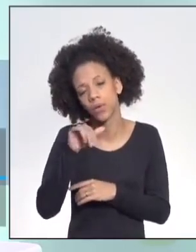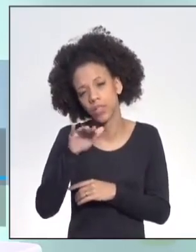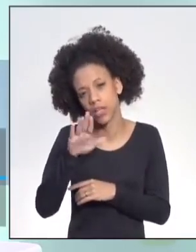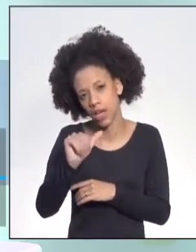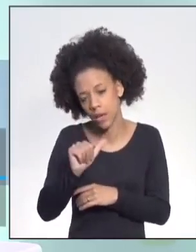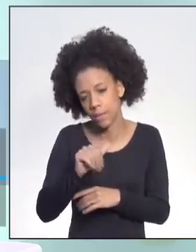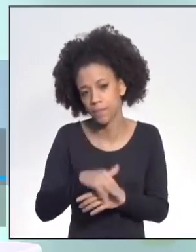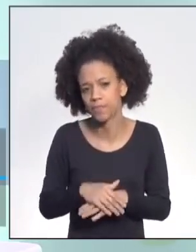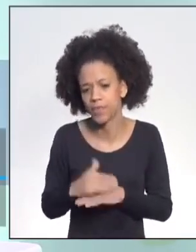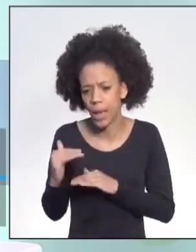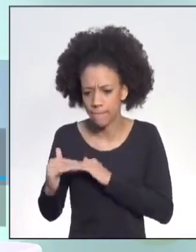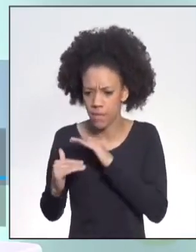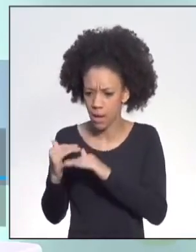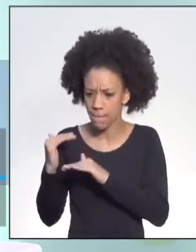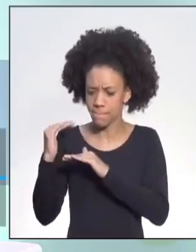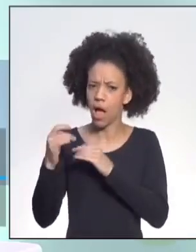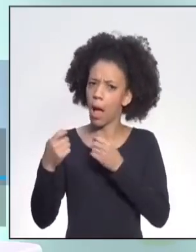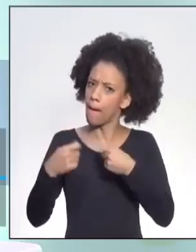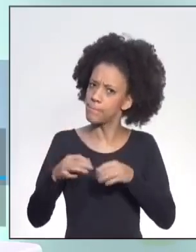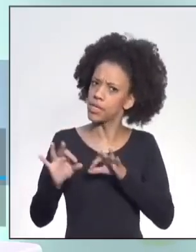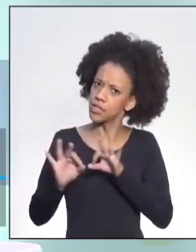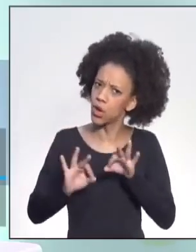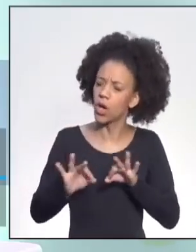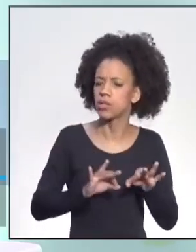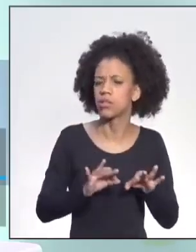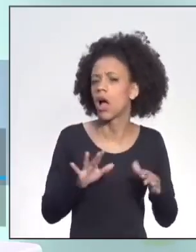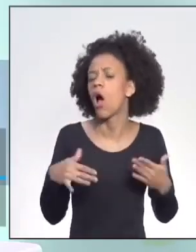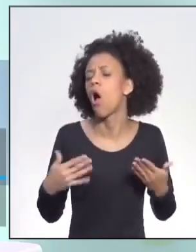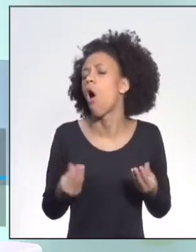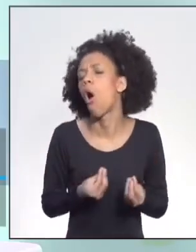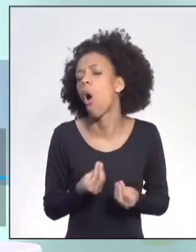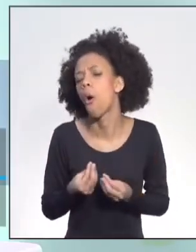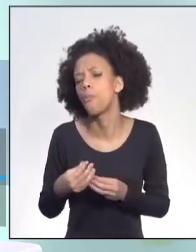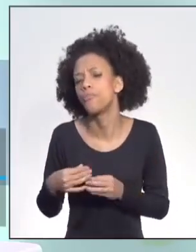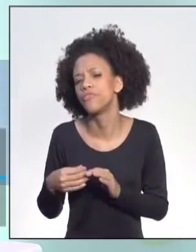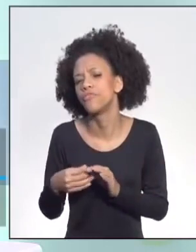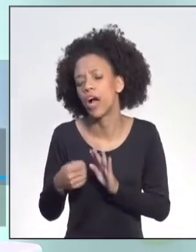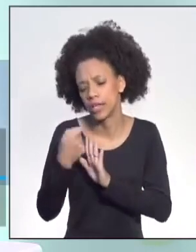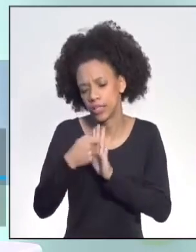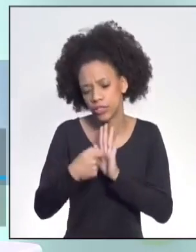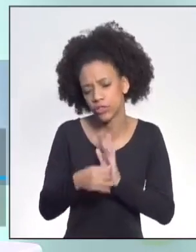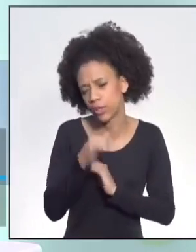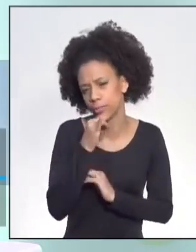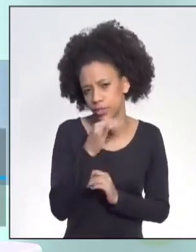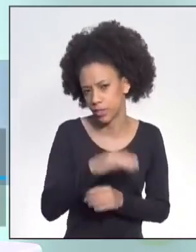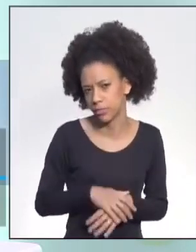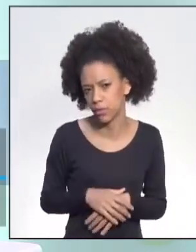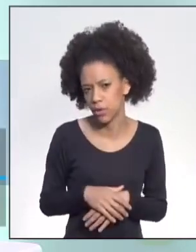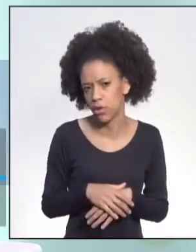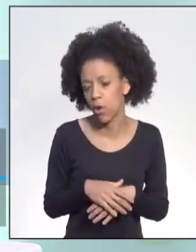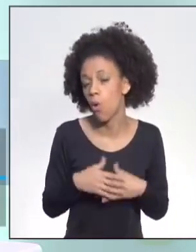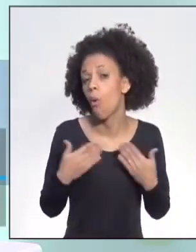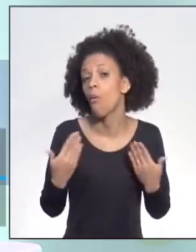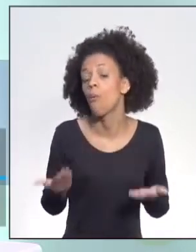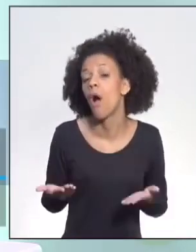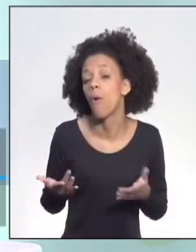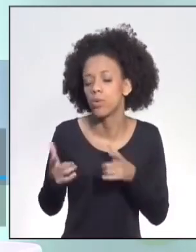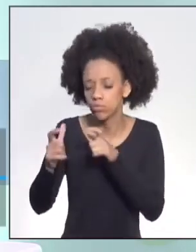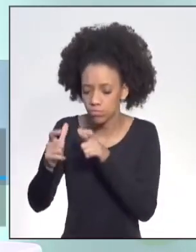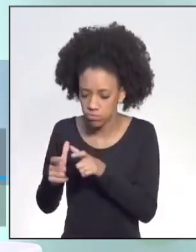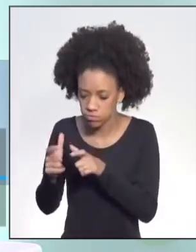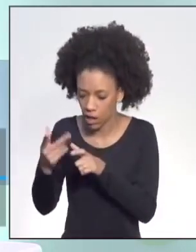de tal forma que precisa organizar essa sociedade. Qual a forma de registrar? Para saber, por exemplo, qual é o pedaço de terra que